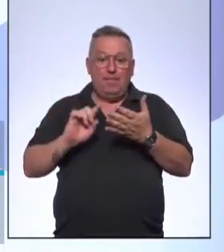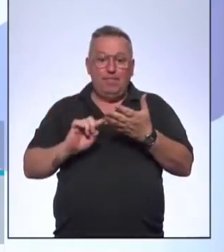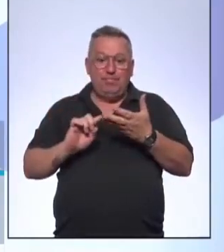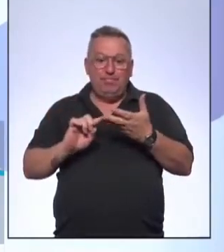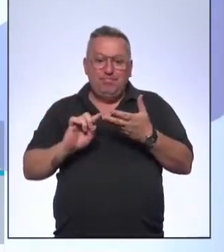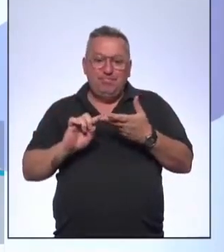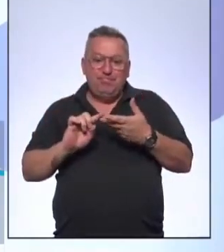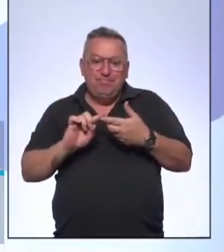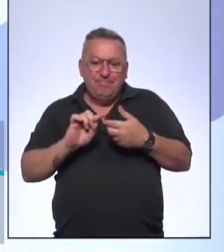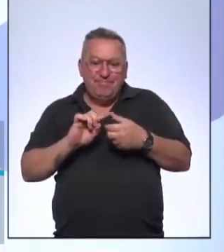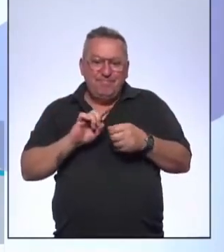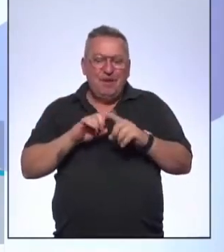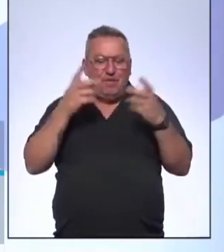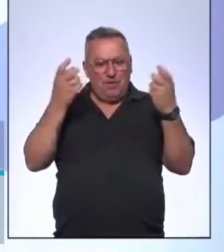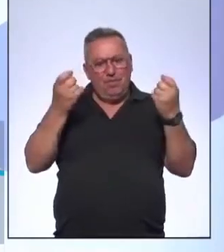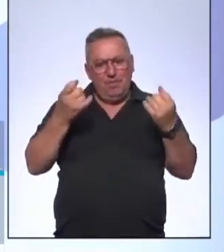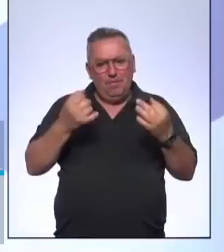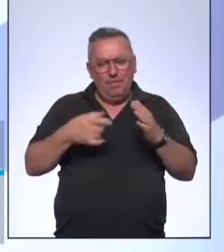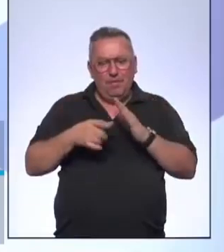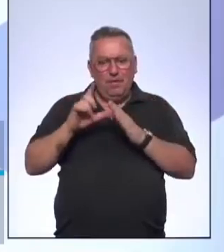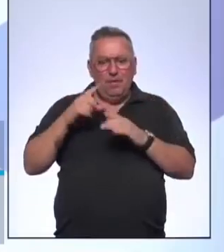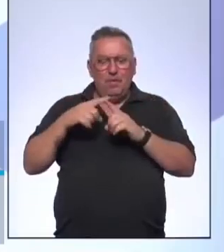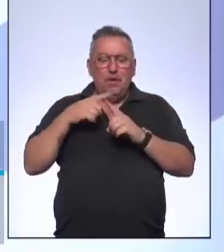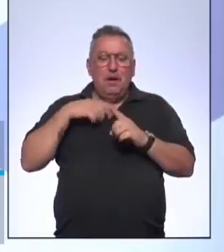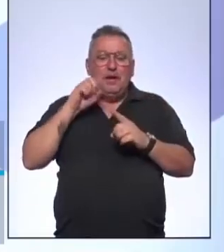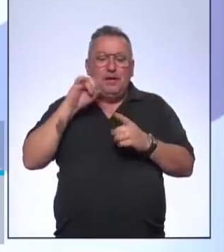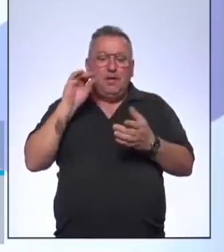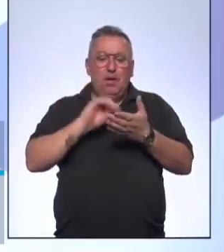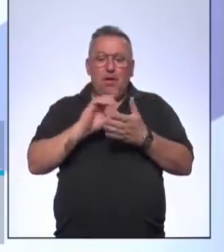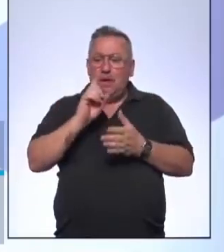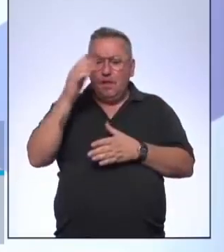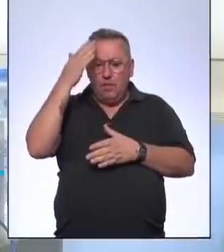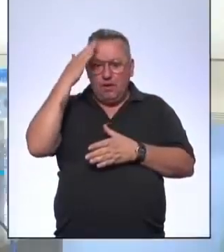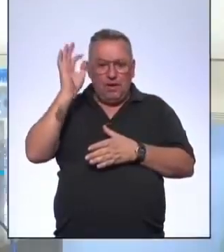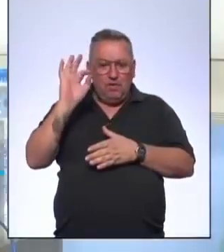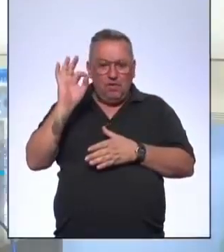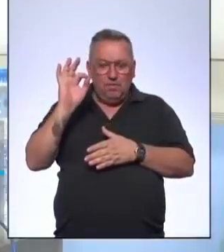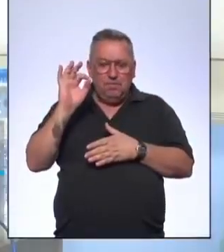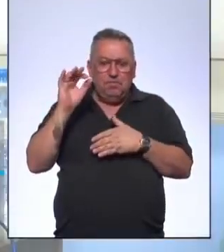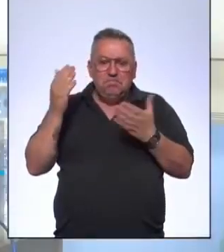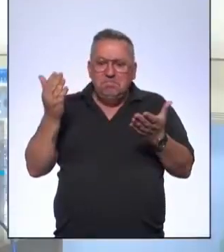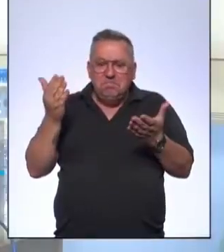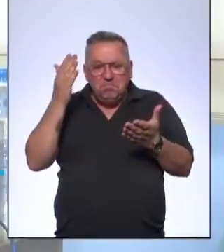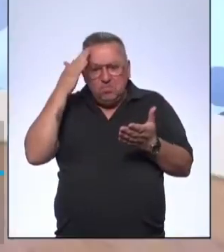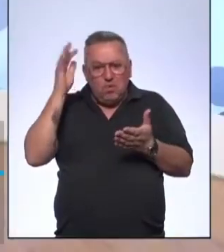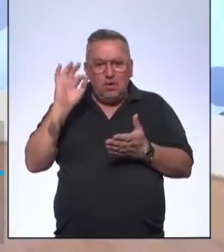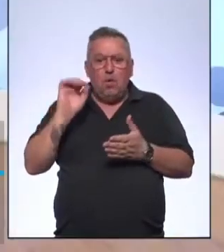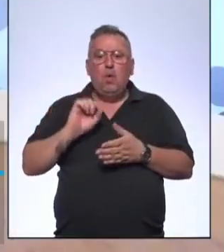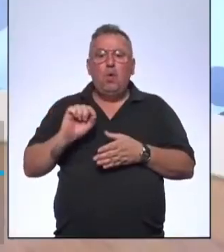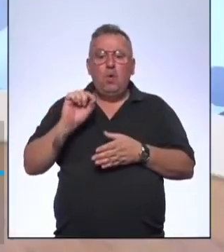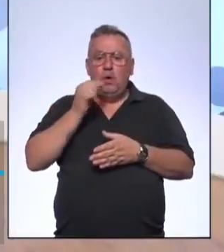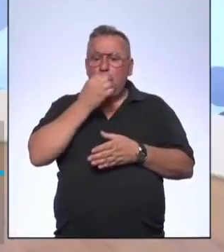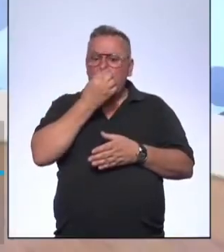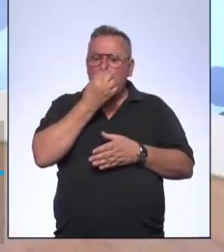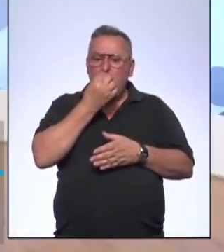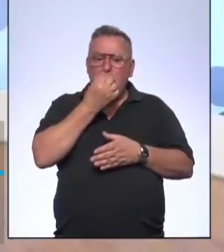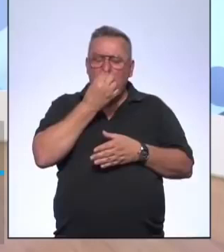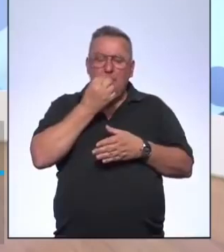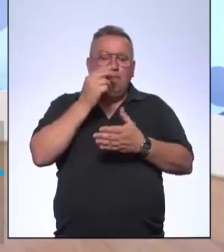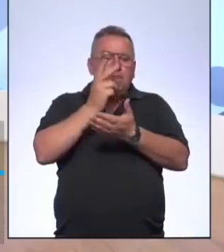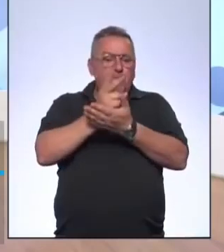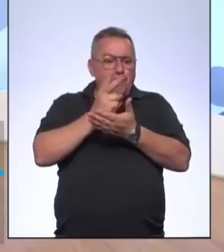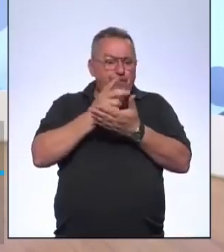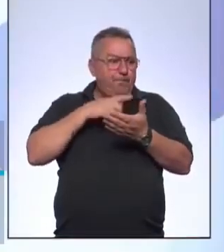também já disse, e eu também já comentei, o não entendi, às vezes a gente também não entende. E a ideia é, mesmo que